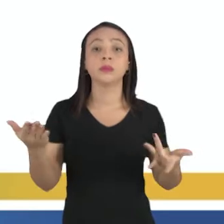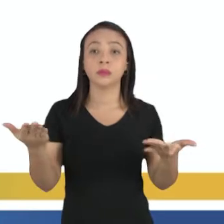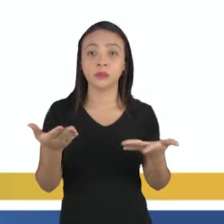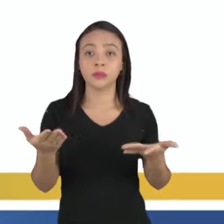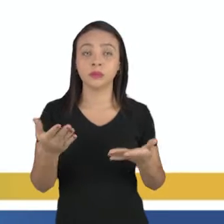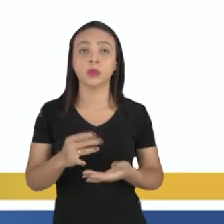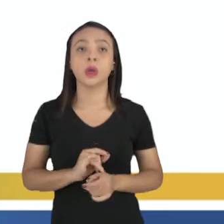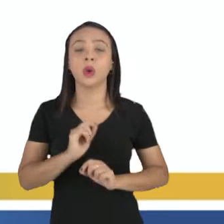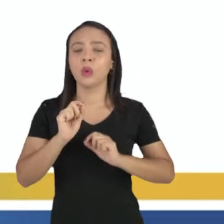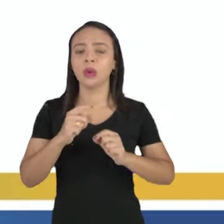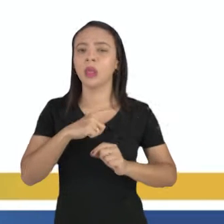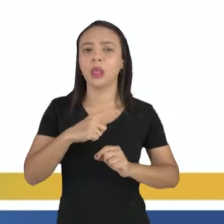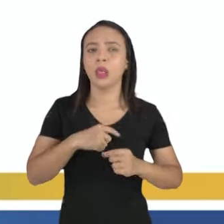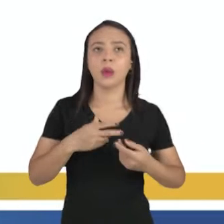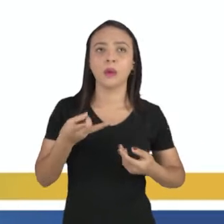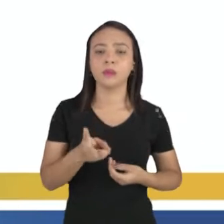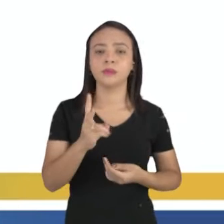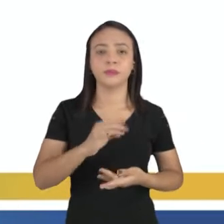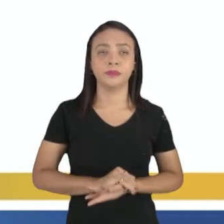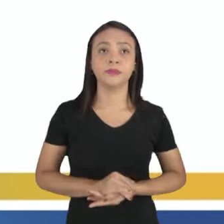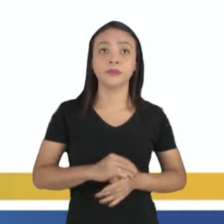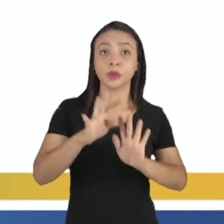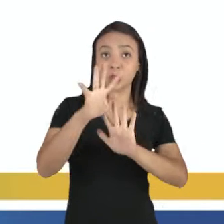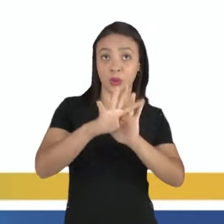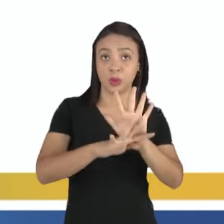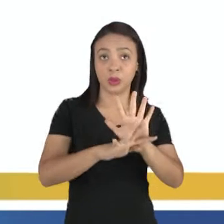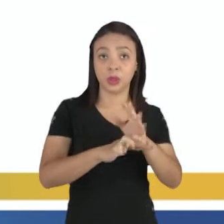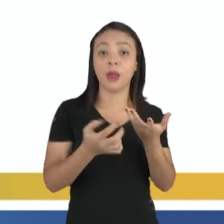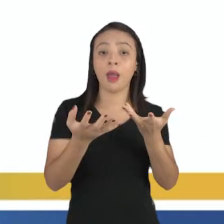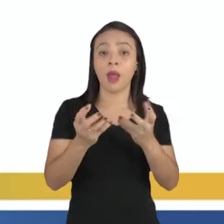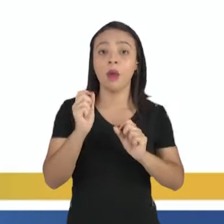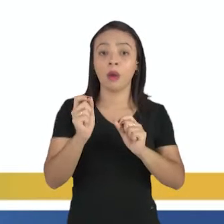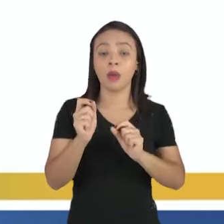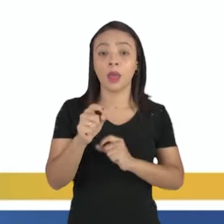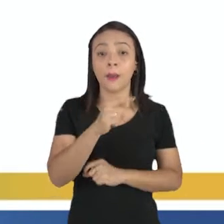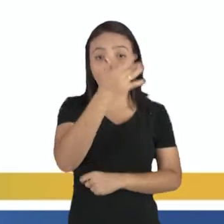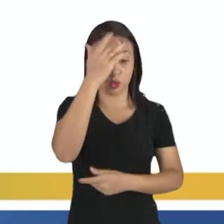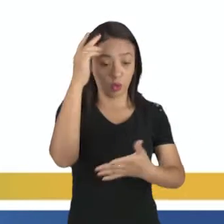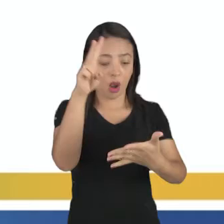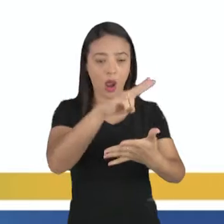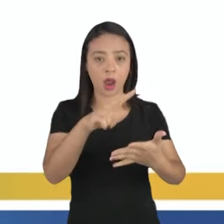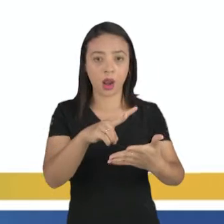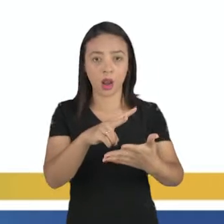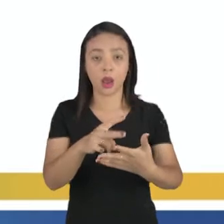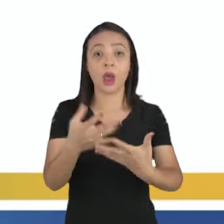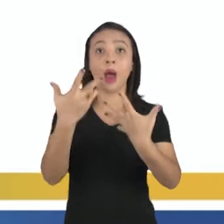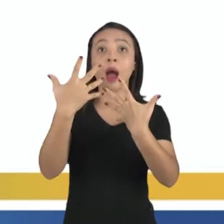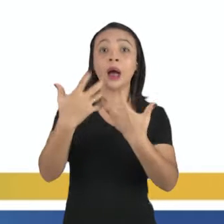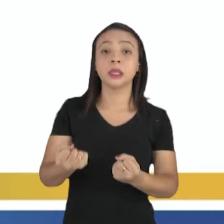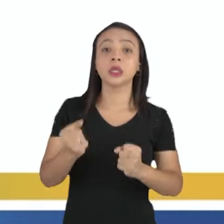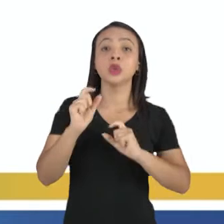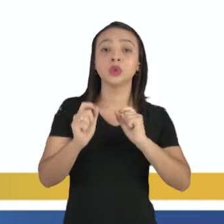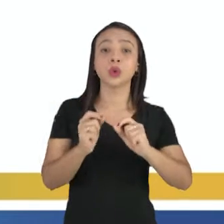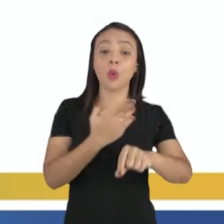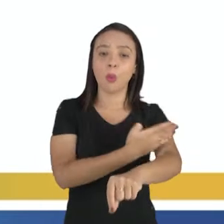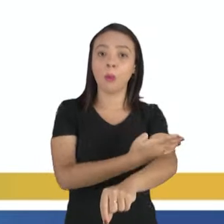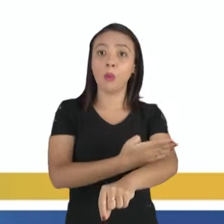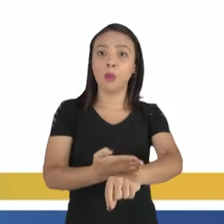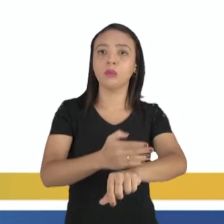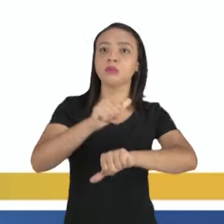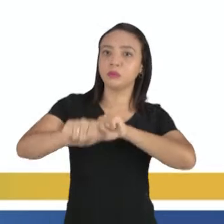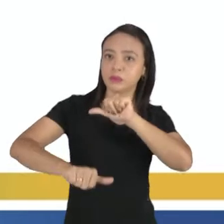nosso comando. Nesse texto, busca-se convencer o leitor a mudar seu